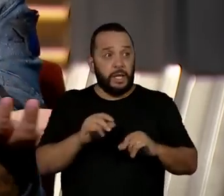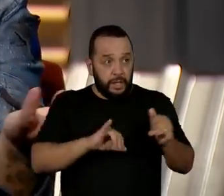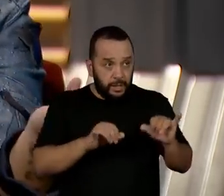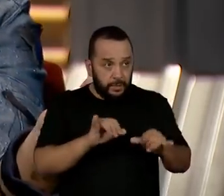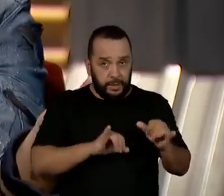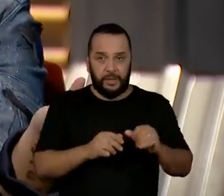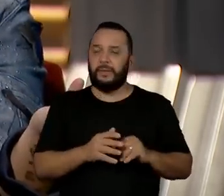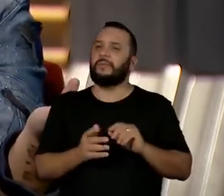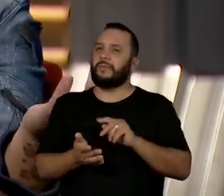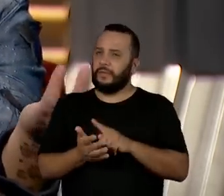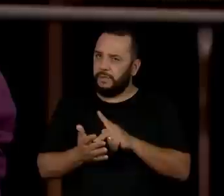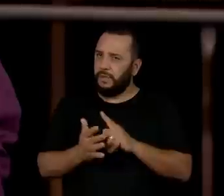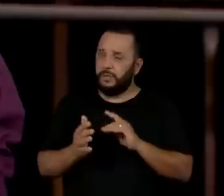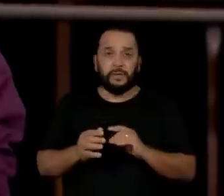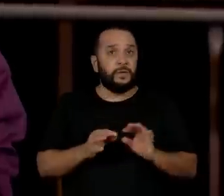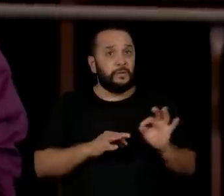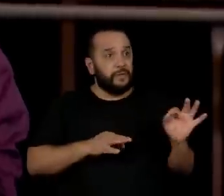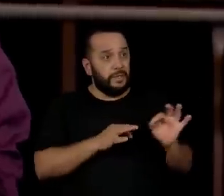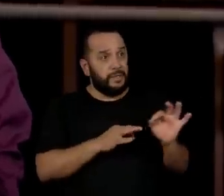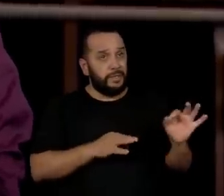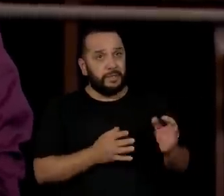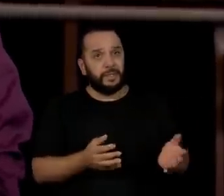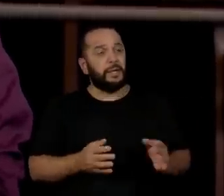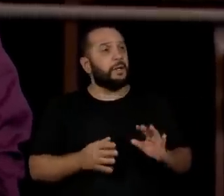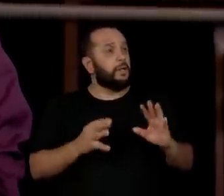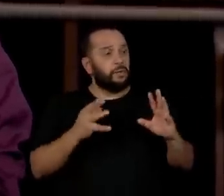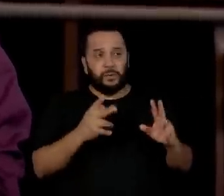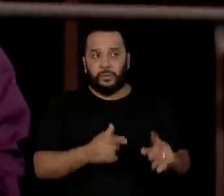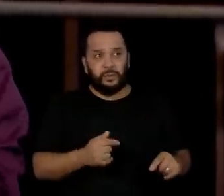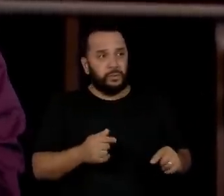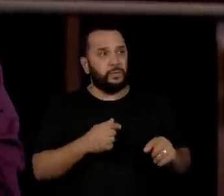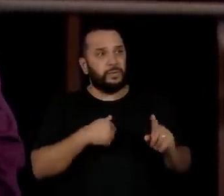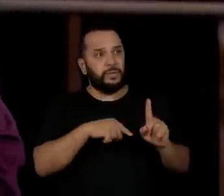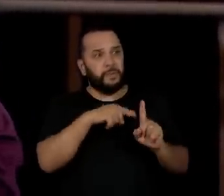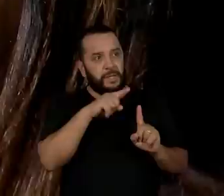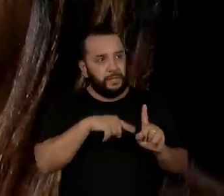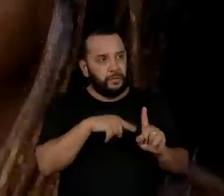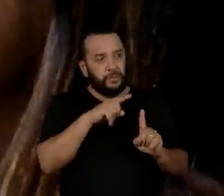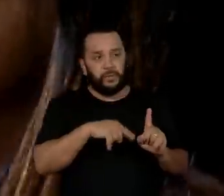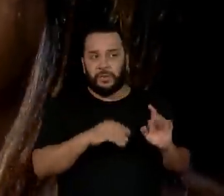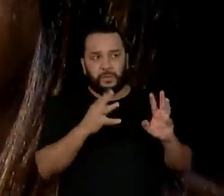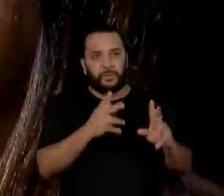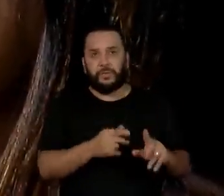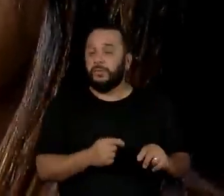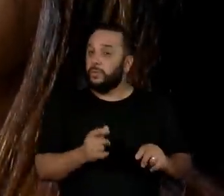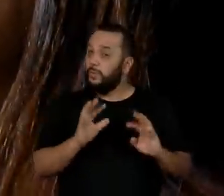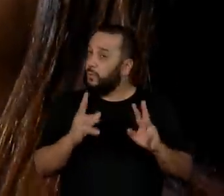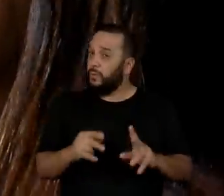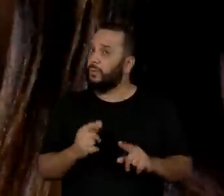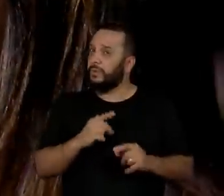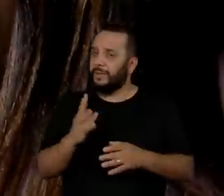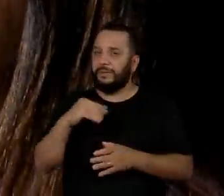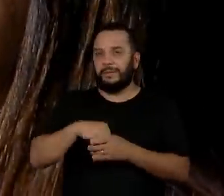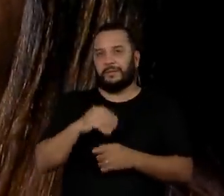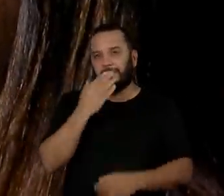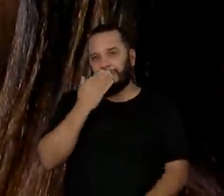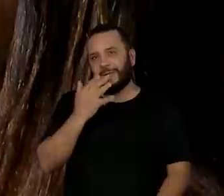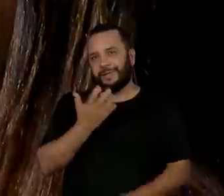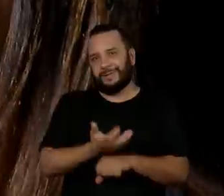tudo tá dentro da comida não é tudo a ver temperatura tudo então